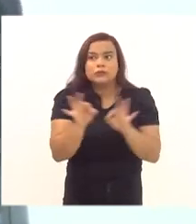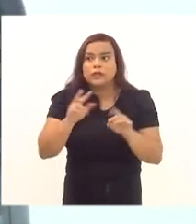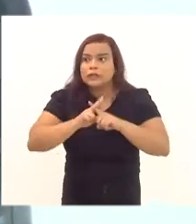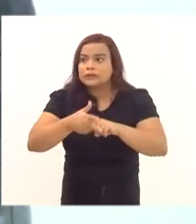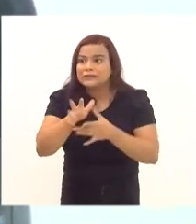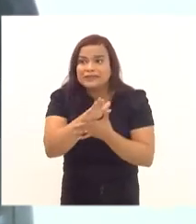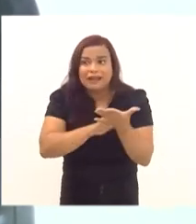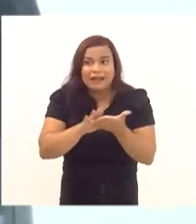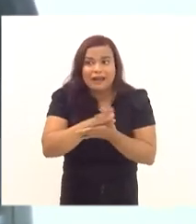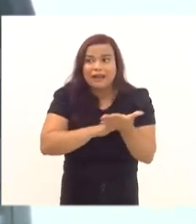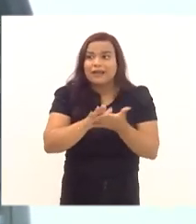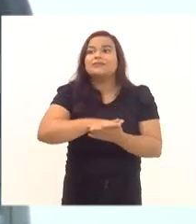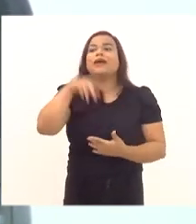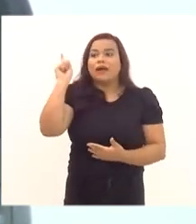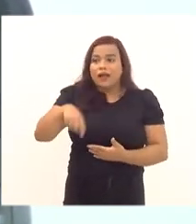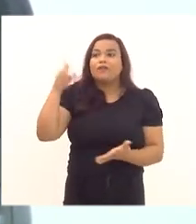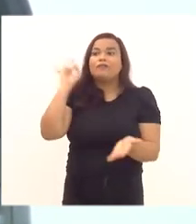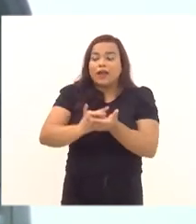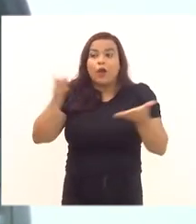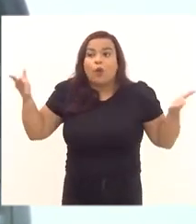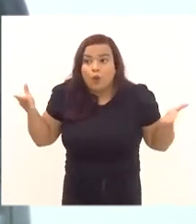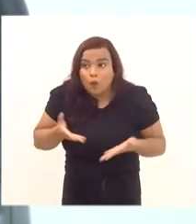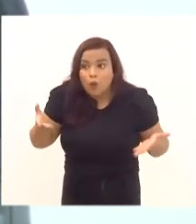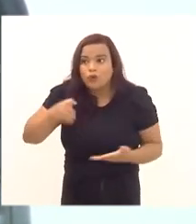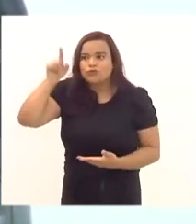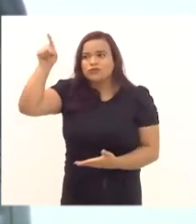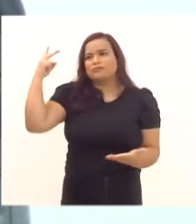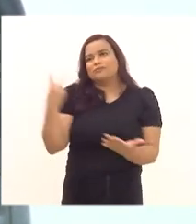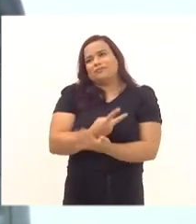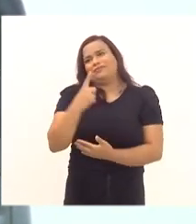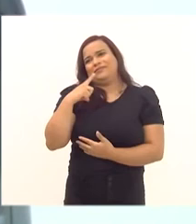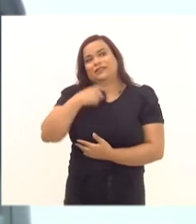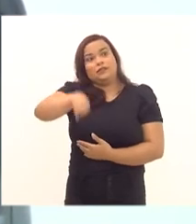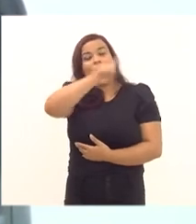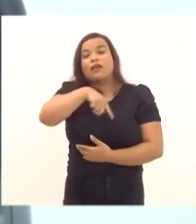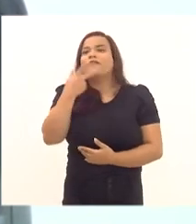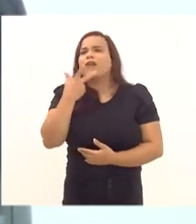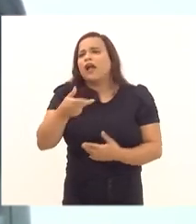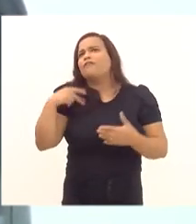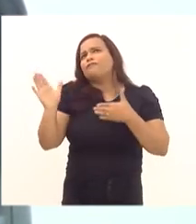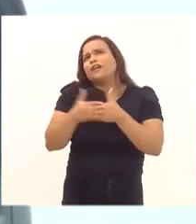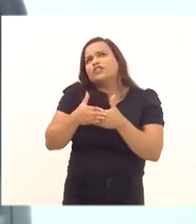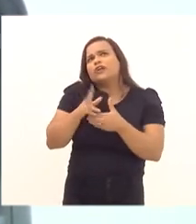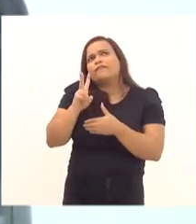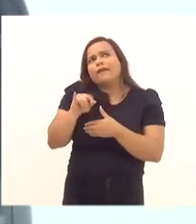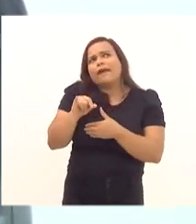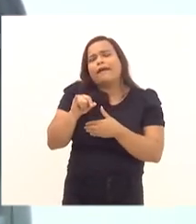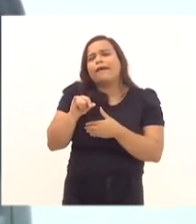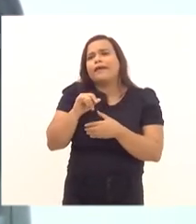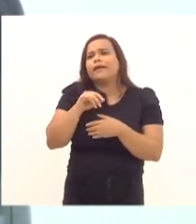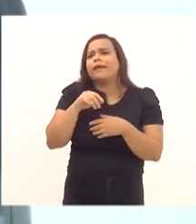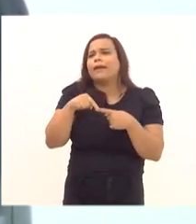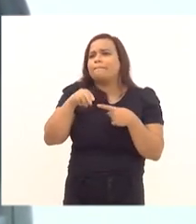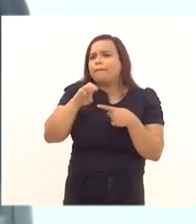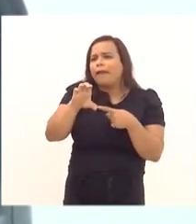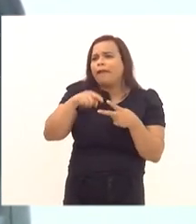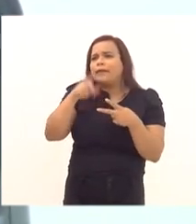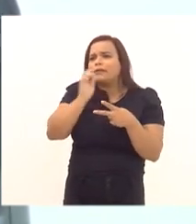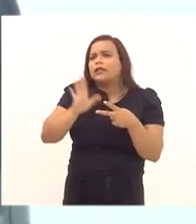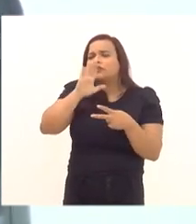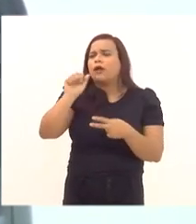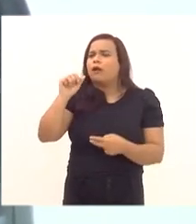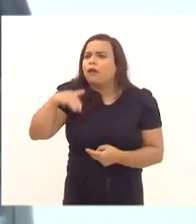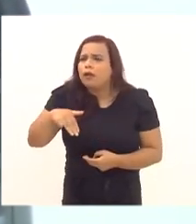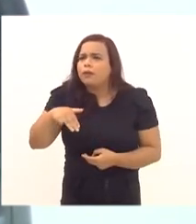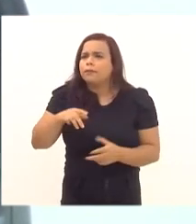Essa é a realidade hoje a gente falar vocês estão falando vai fechar FM bater vai fechar a média ele vai fechar Nacional